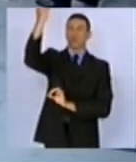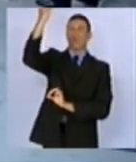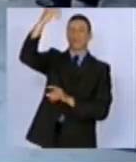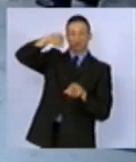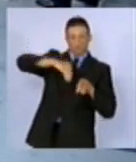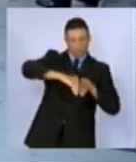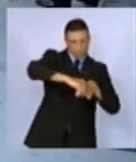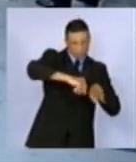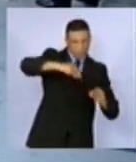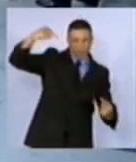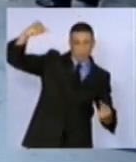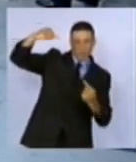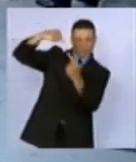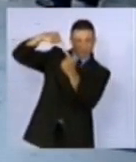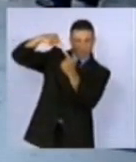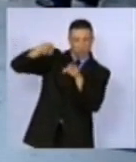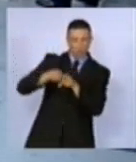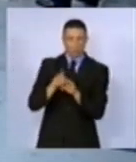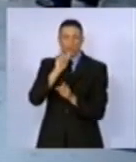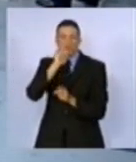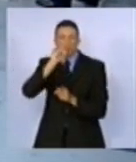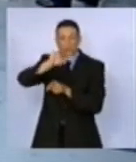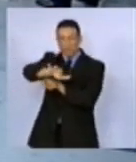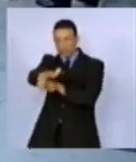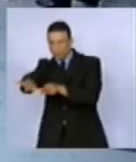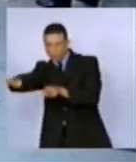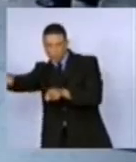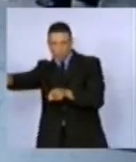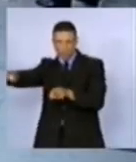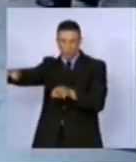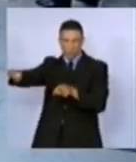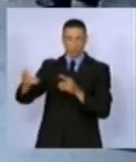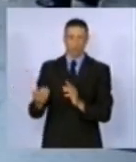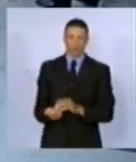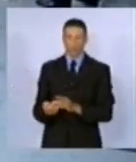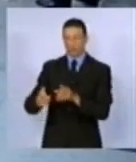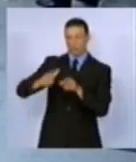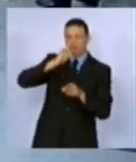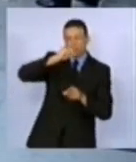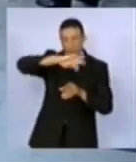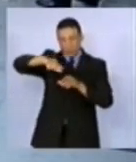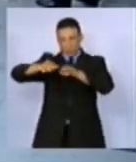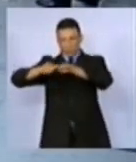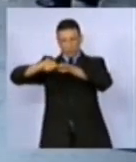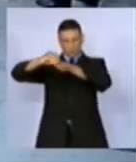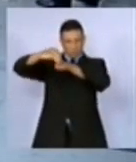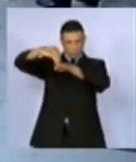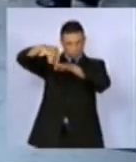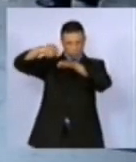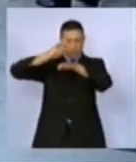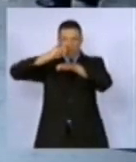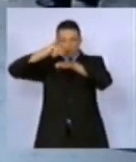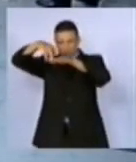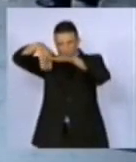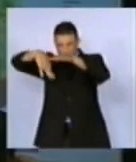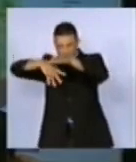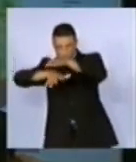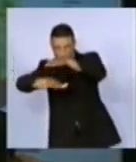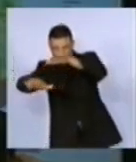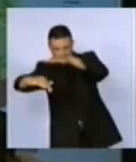e disponibilidade de águas superficiais vulnerabilidade de águas subterrâneas a questão da qualidade do ar as bacias